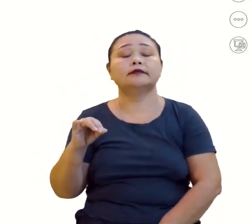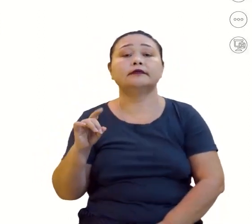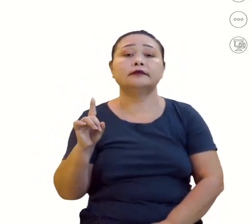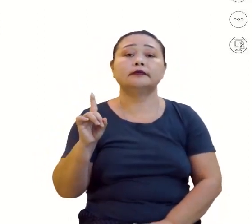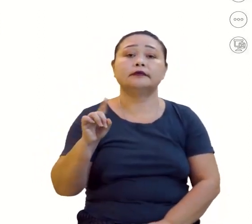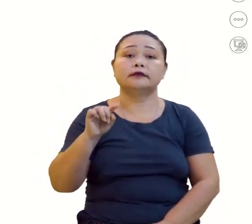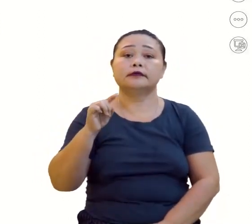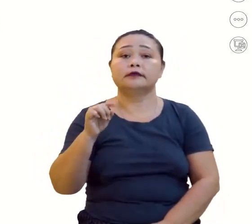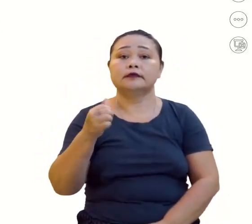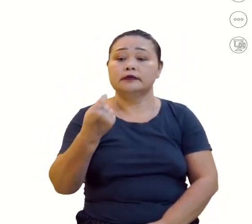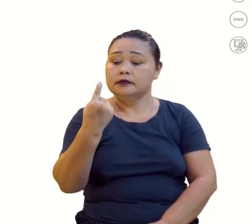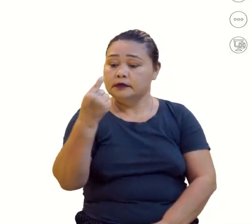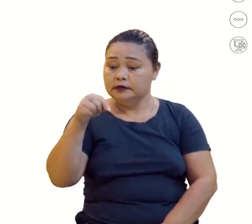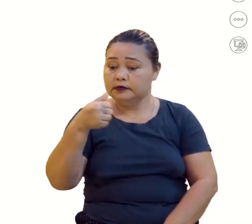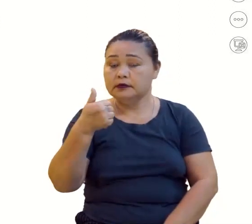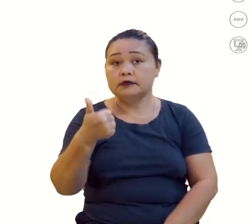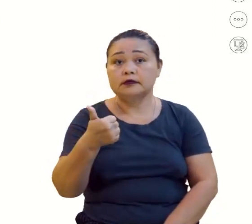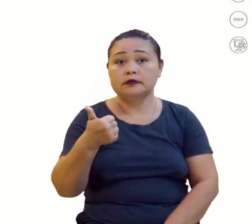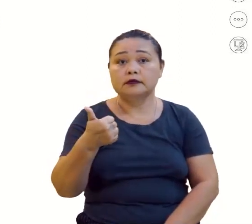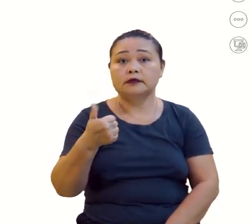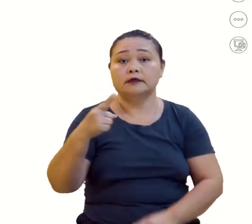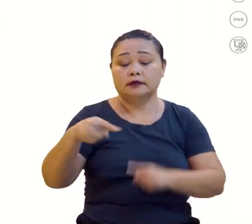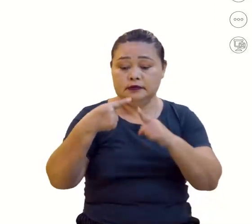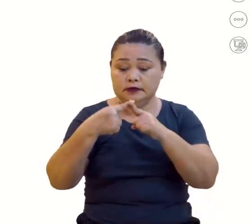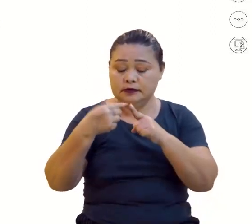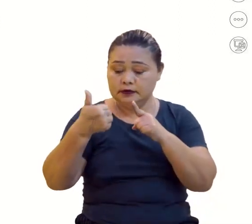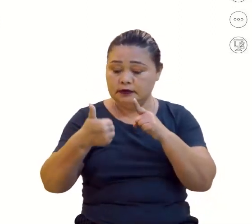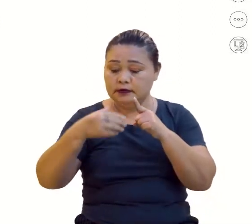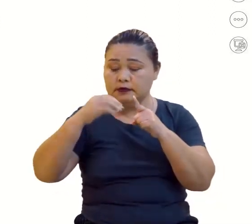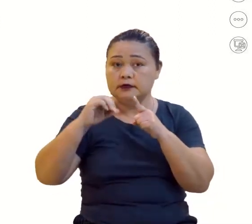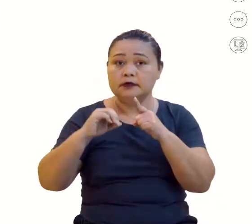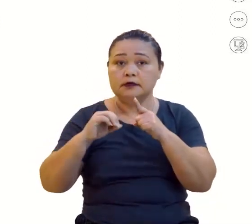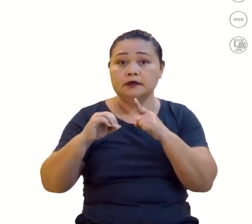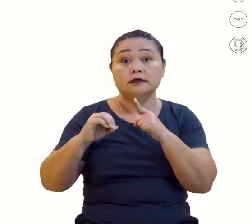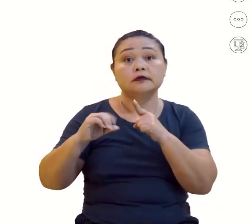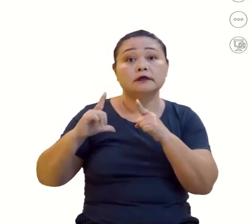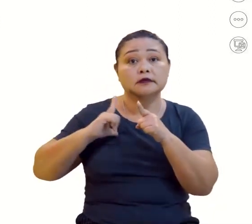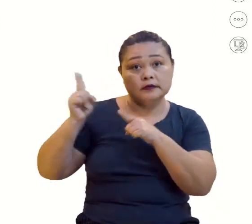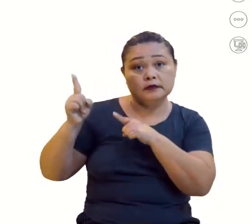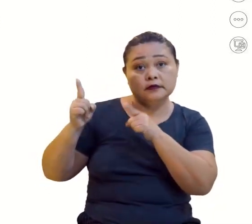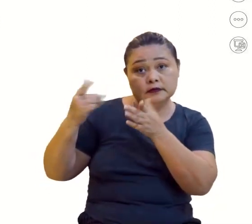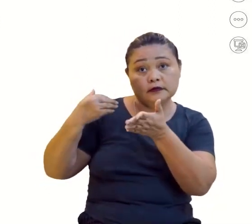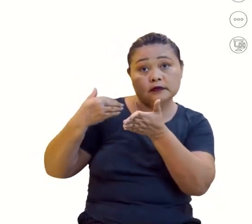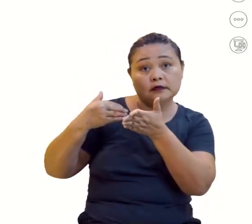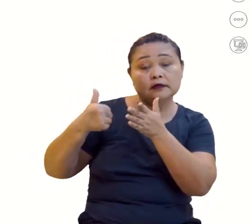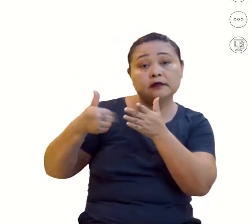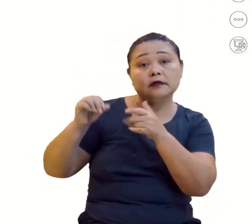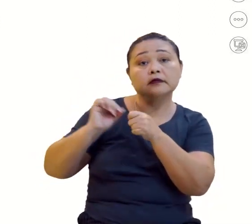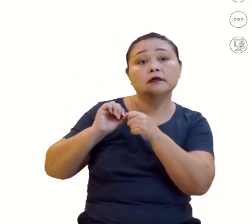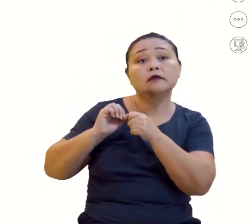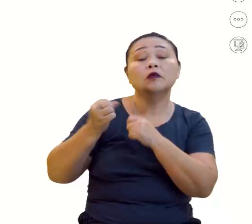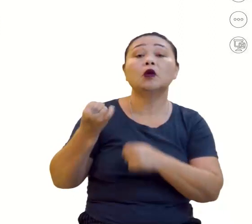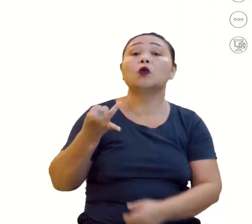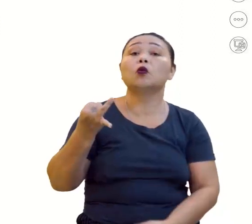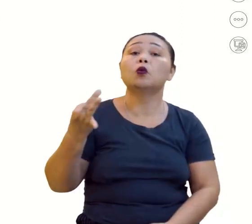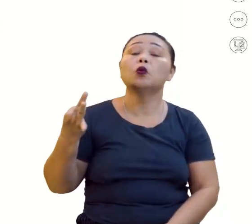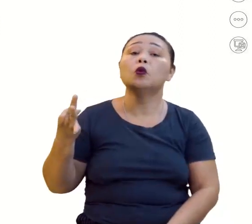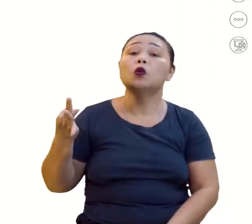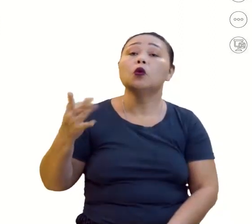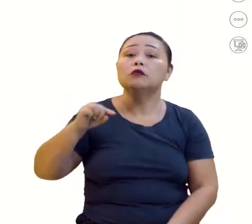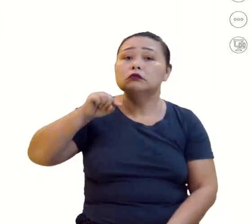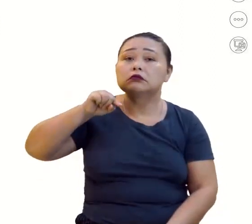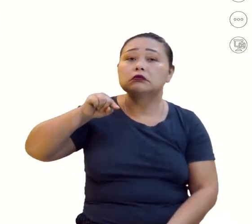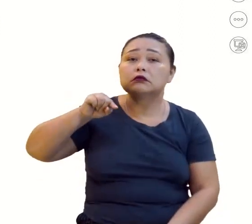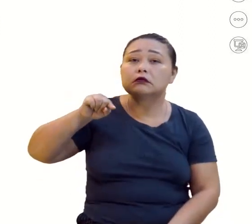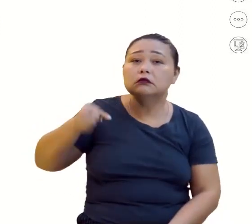ficar 1,1 vezes 10, né? Chegou aqui a vírgula, tá bom? Vezes 10 em quanto? Quantos pulinhos deu a